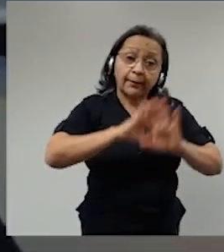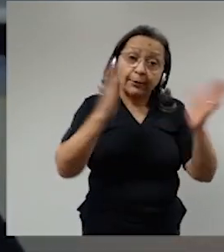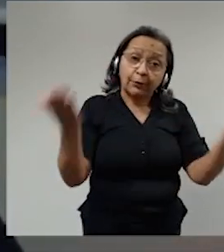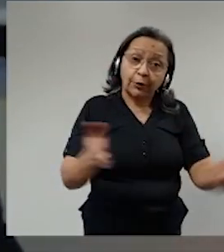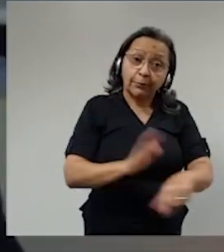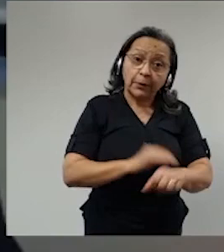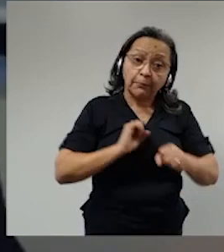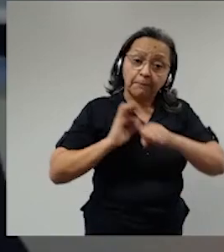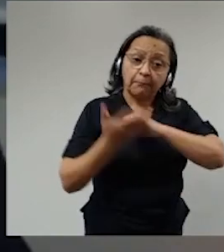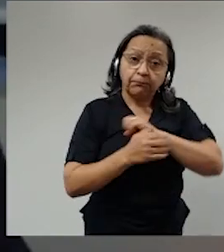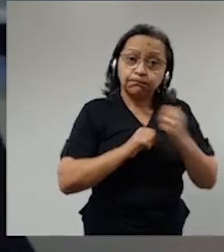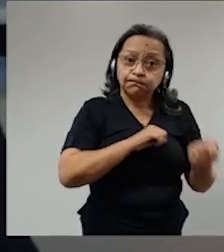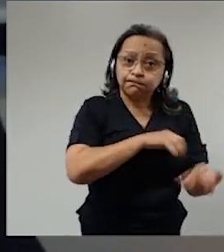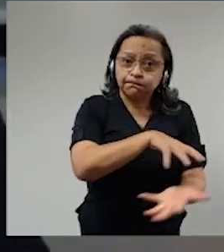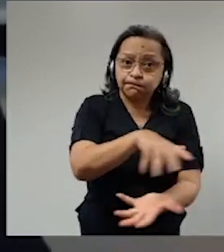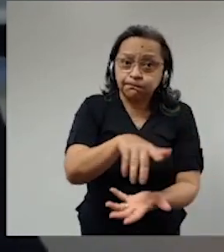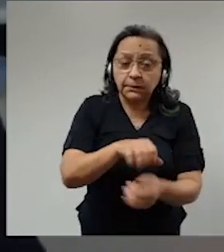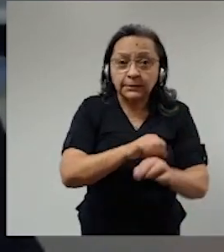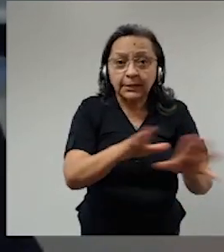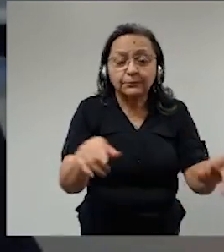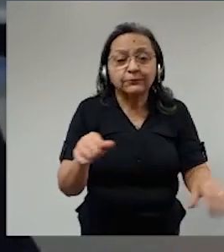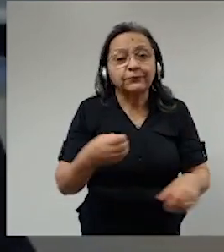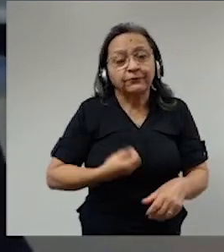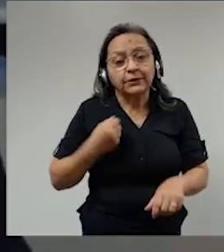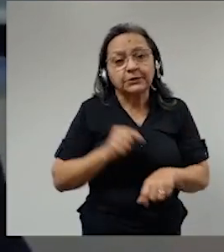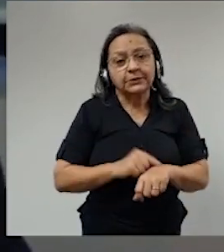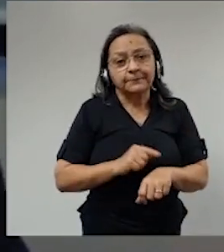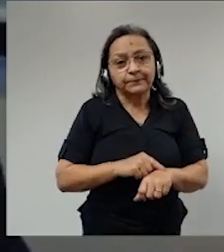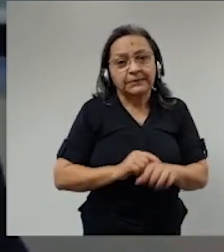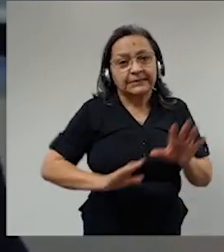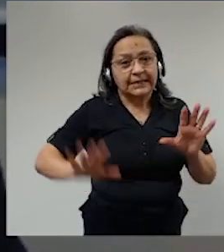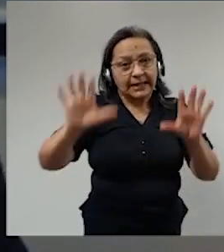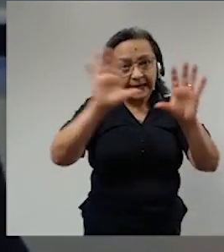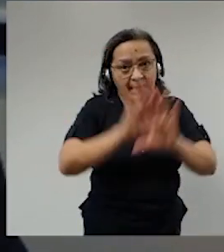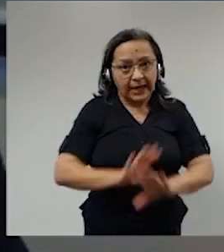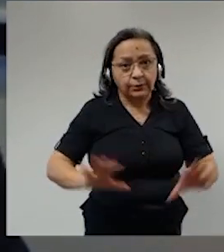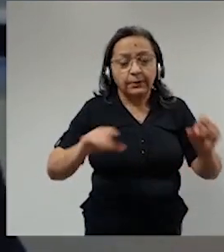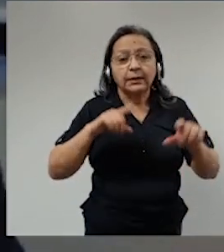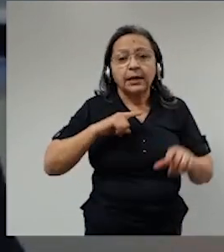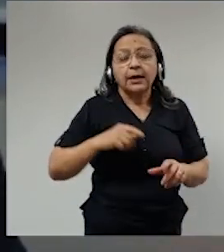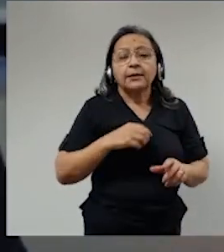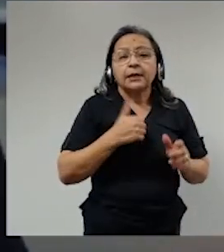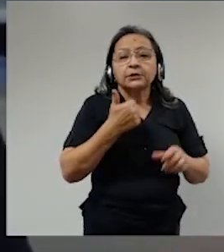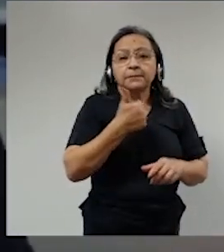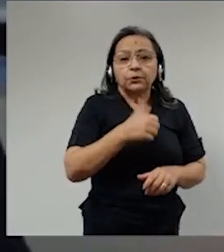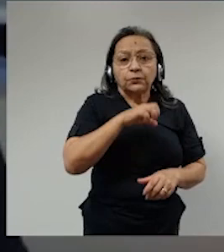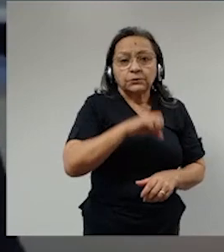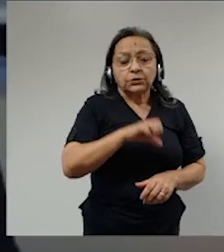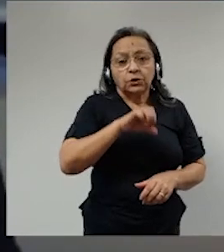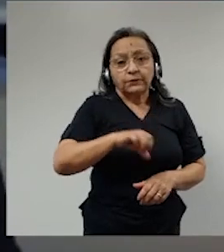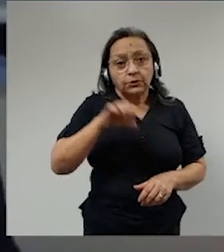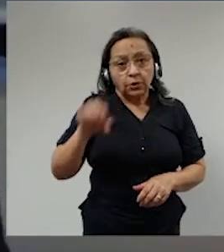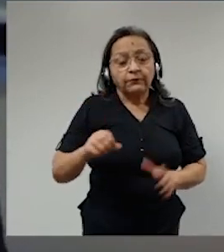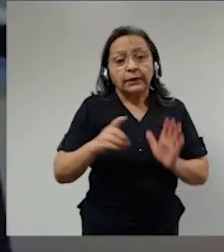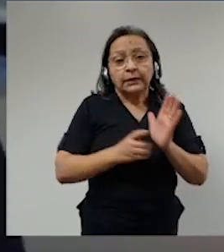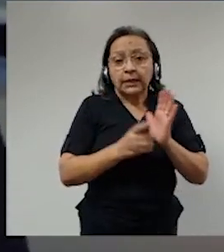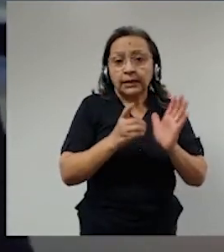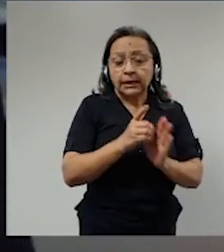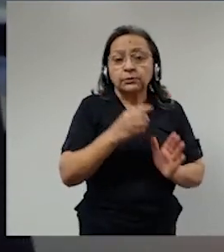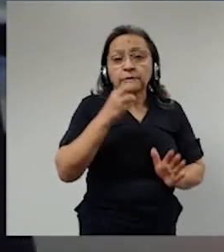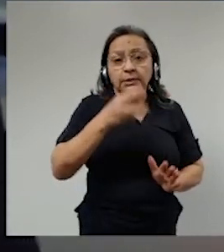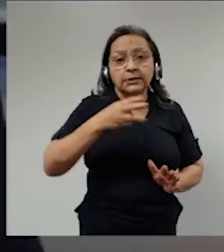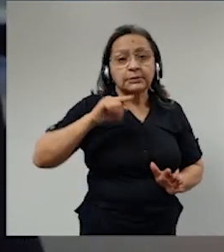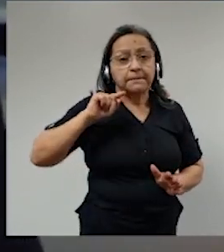pandemia, estamos nesse tipo de cenário. Também temos, desde 1999, um decreto do Executivo, o Decreto 3.201,